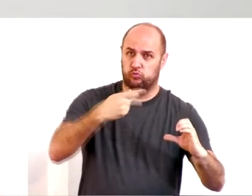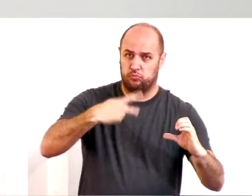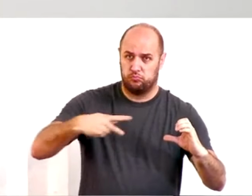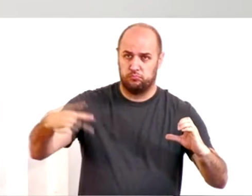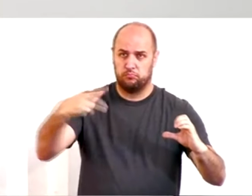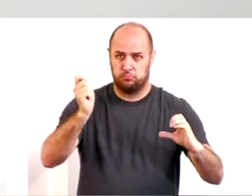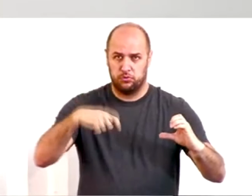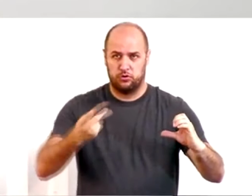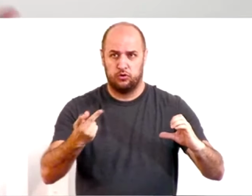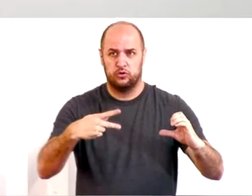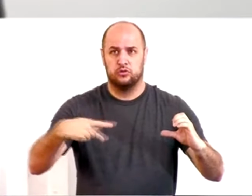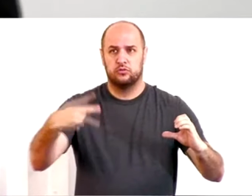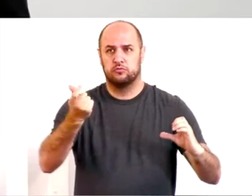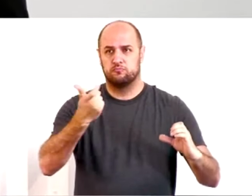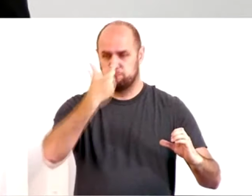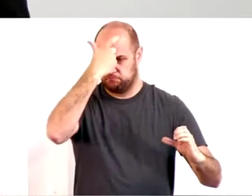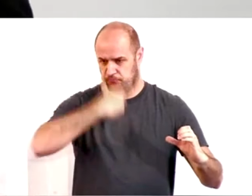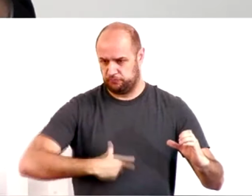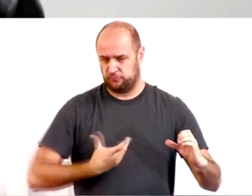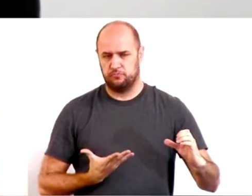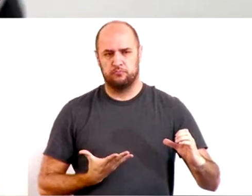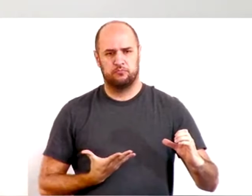desenhar atitudes,